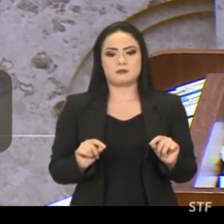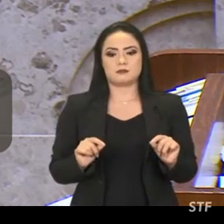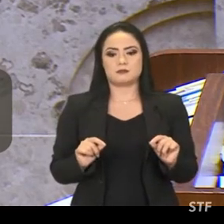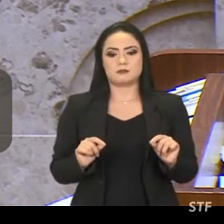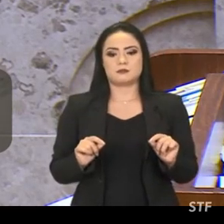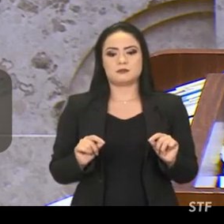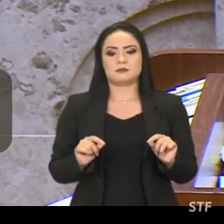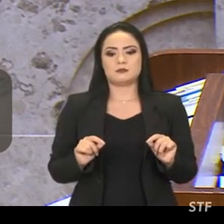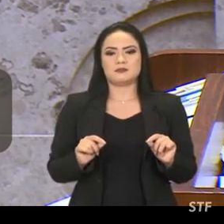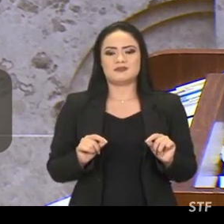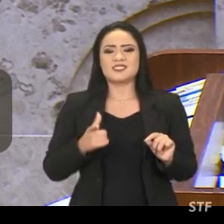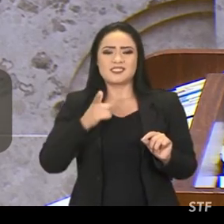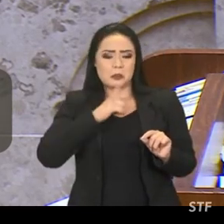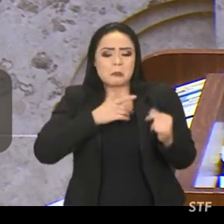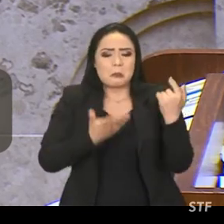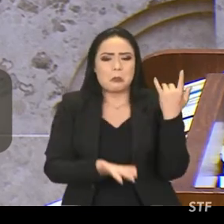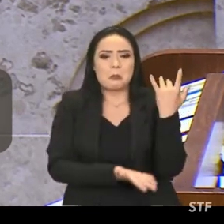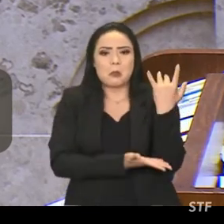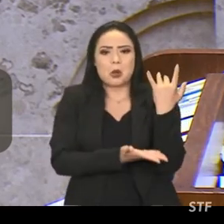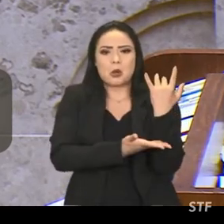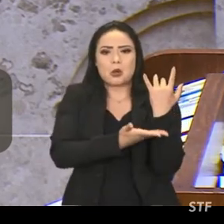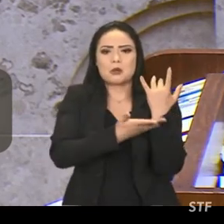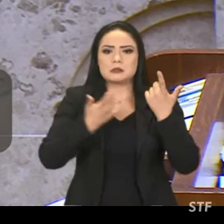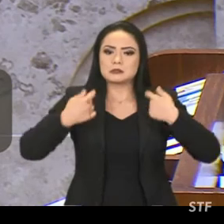ordem burocrática necessários para